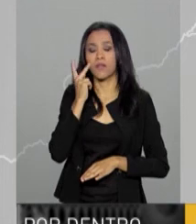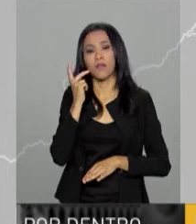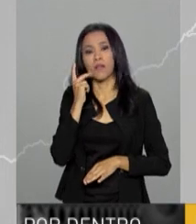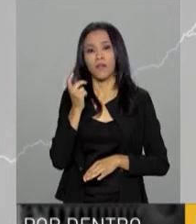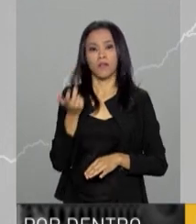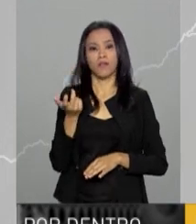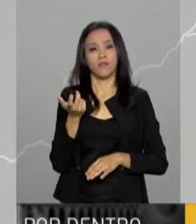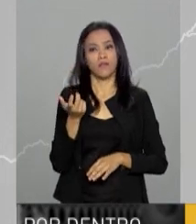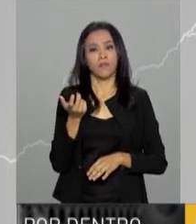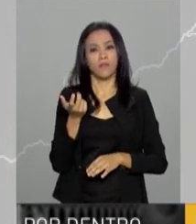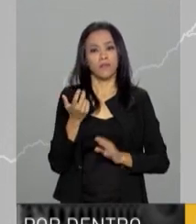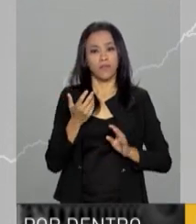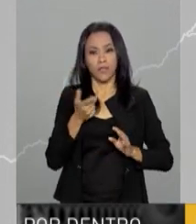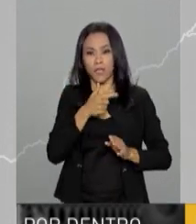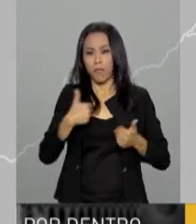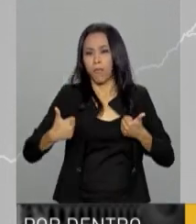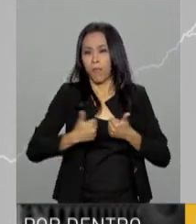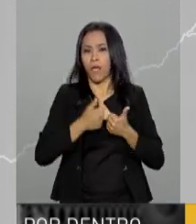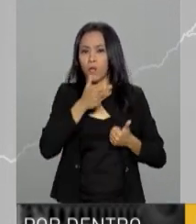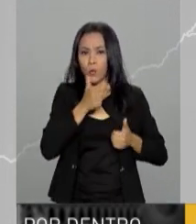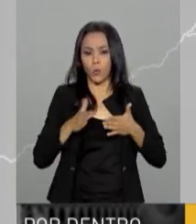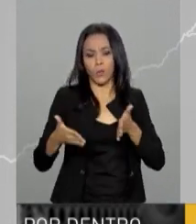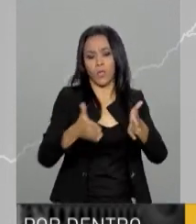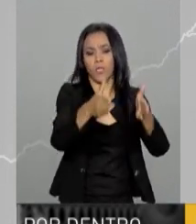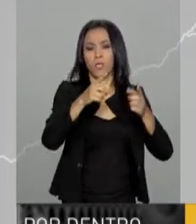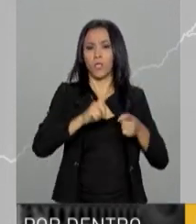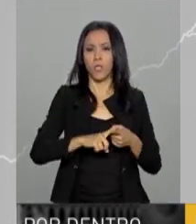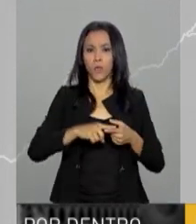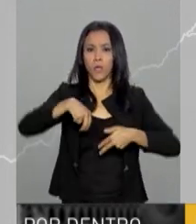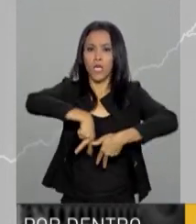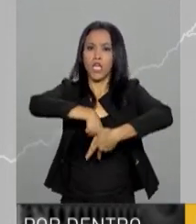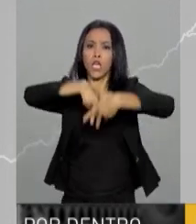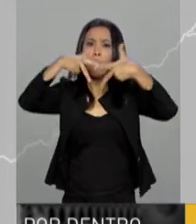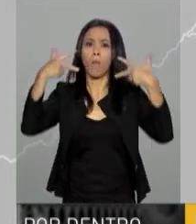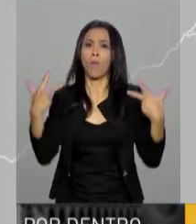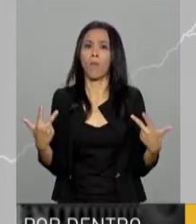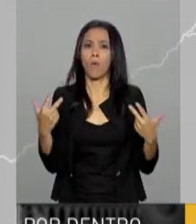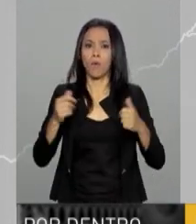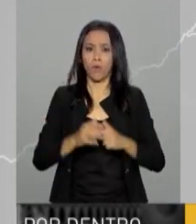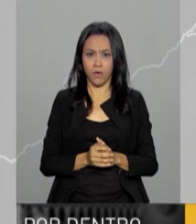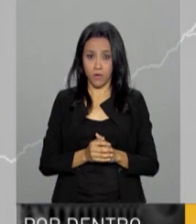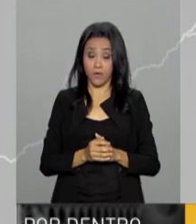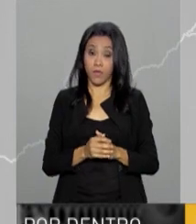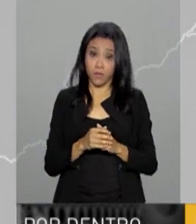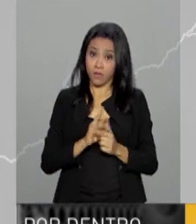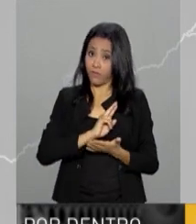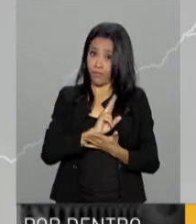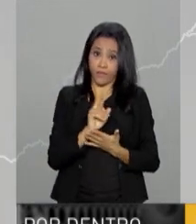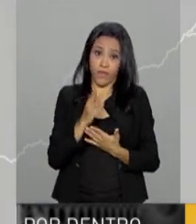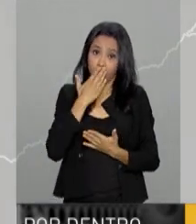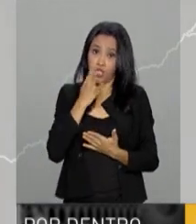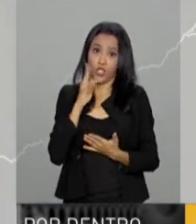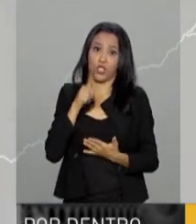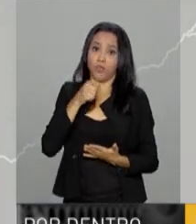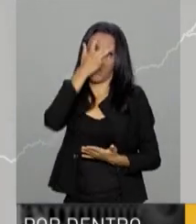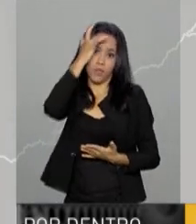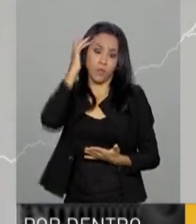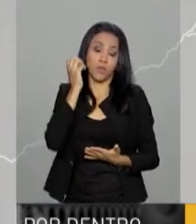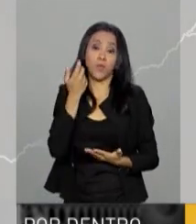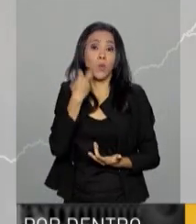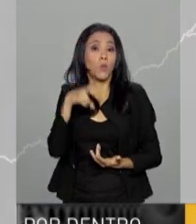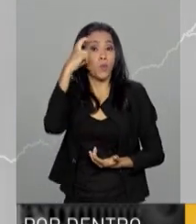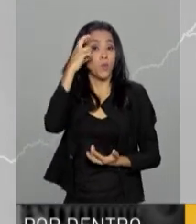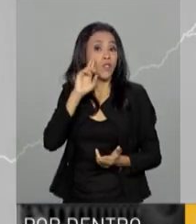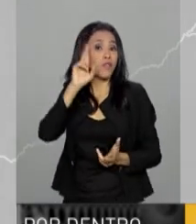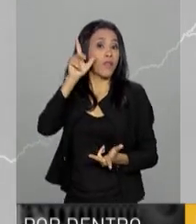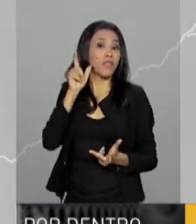comunidades ribeirinhas quilombolas indígenas de ensino que tem realmente é cultura diferente que tem na cidade